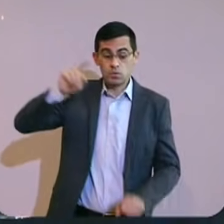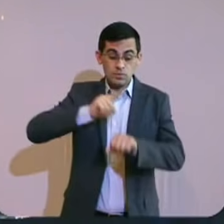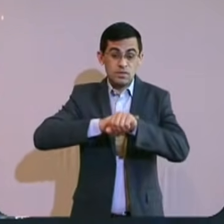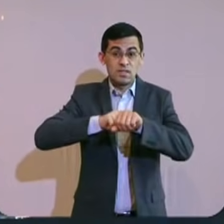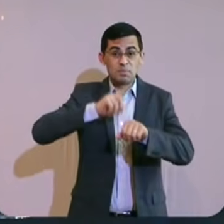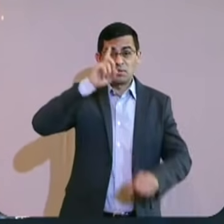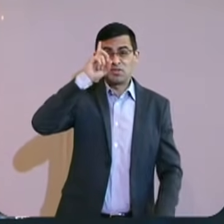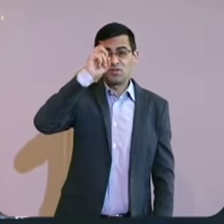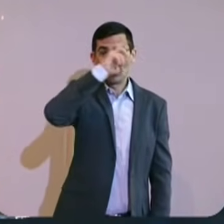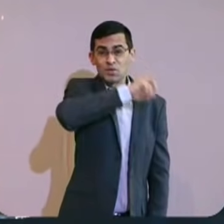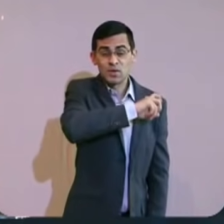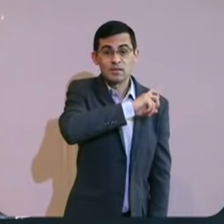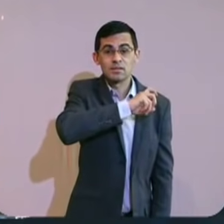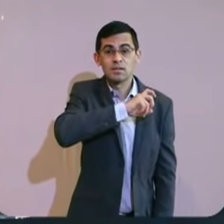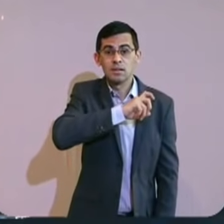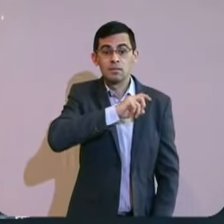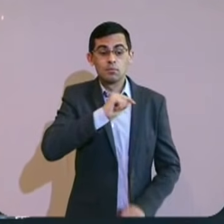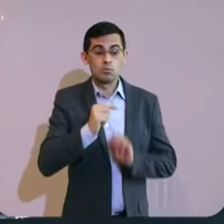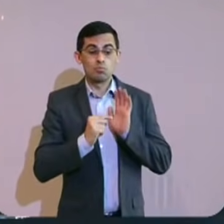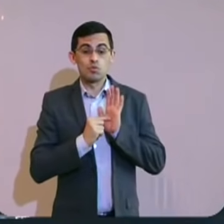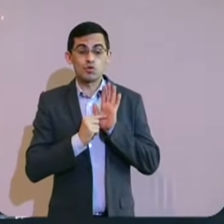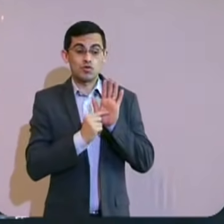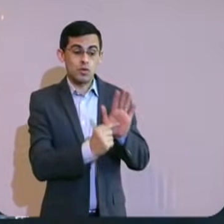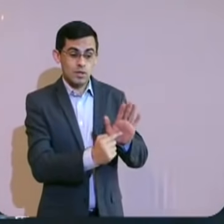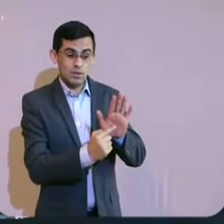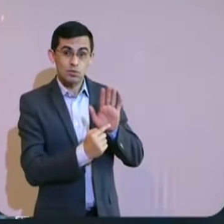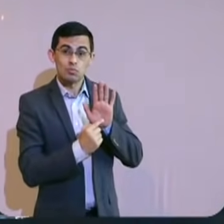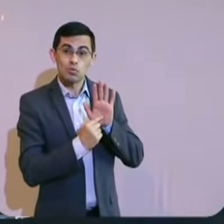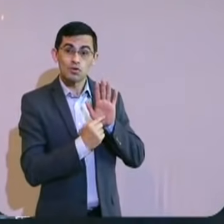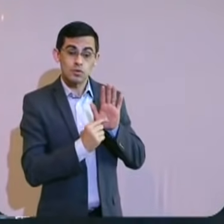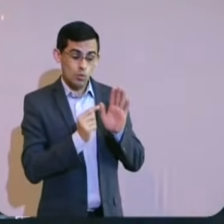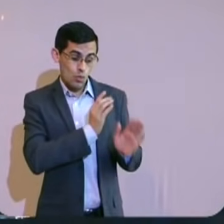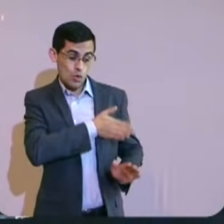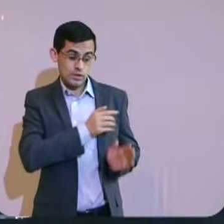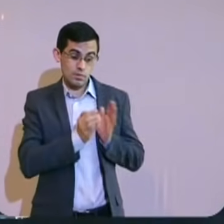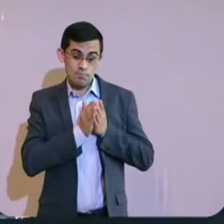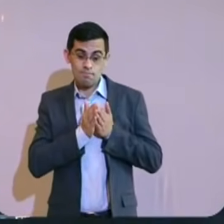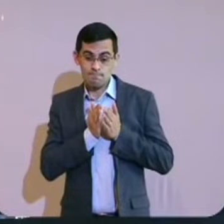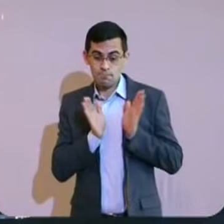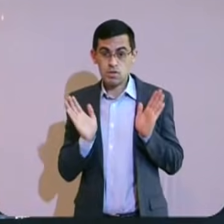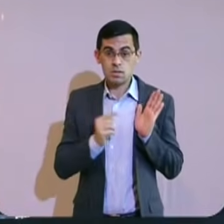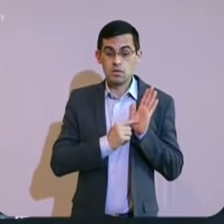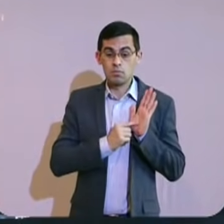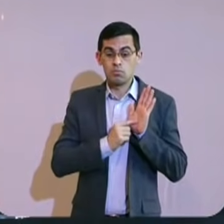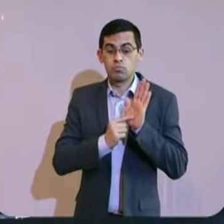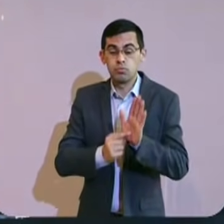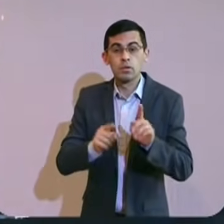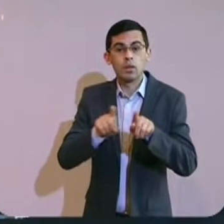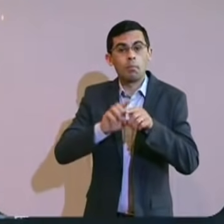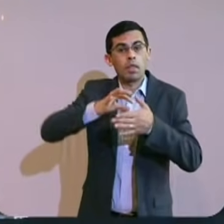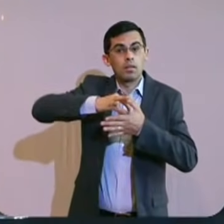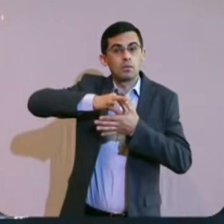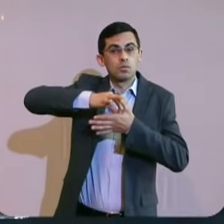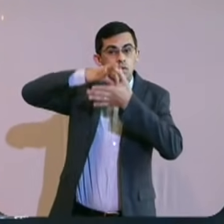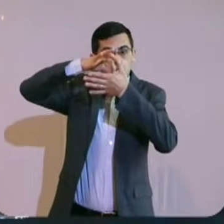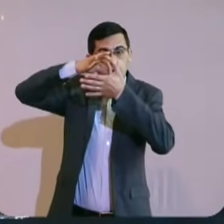de dificuldade, estava revelando o coração do povo e dos seus líderes.